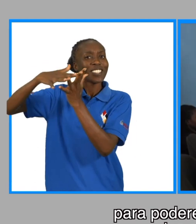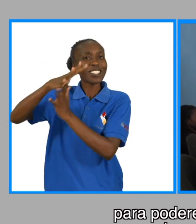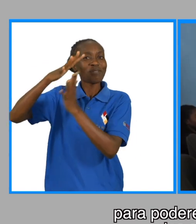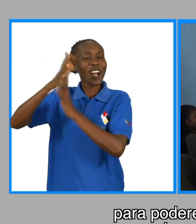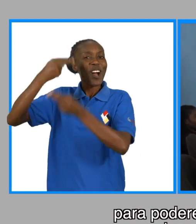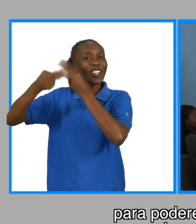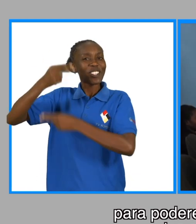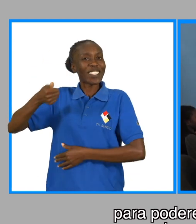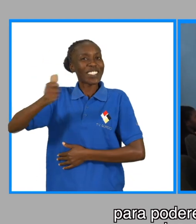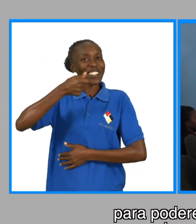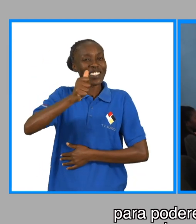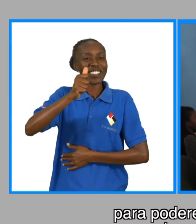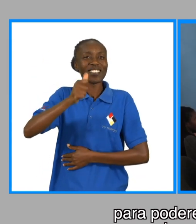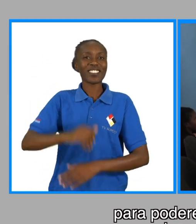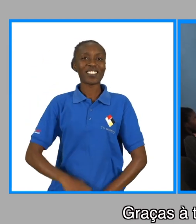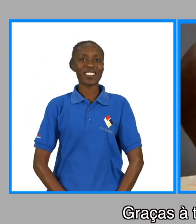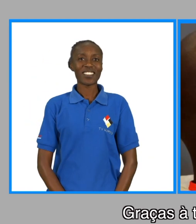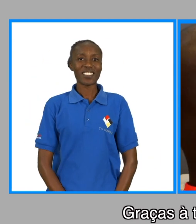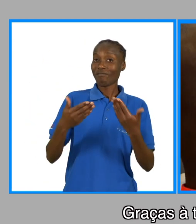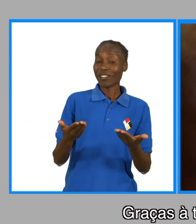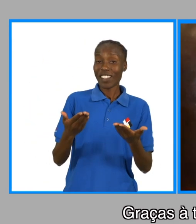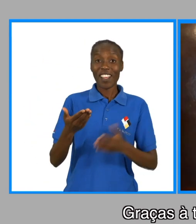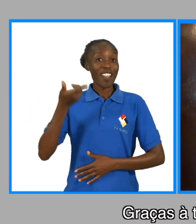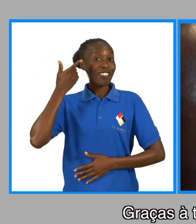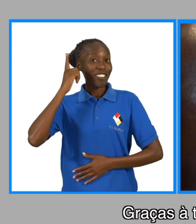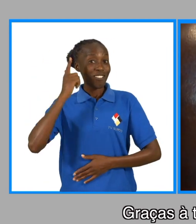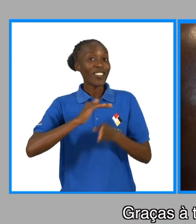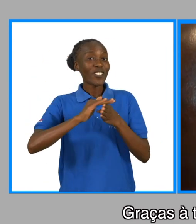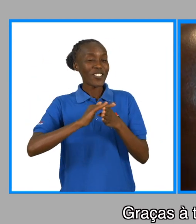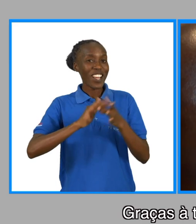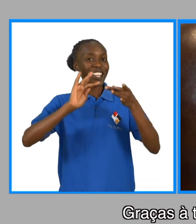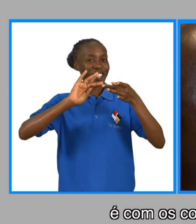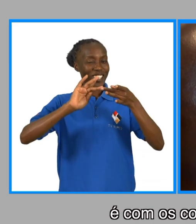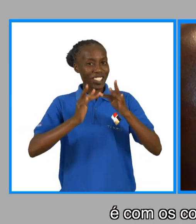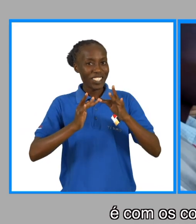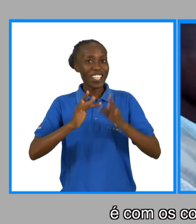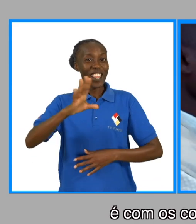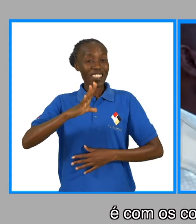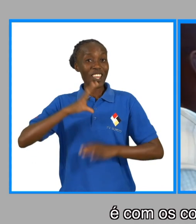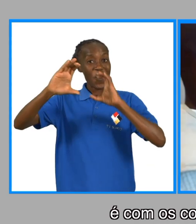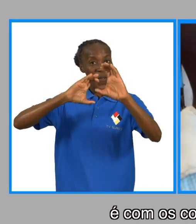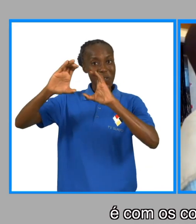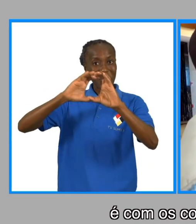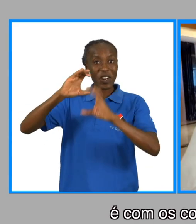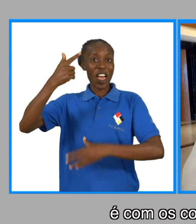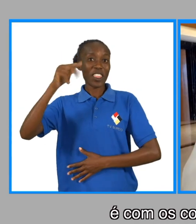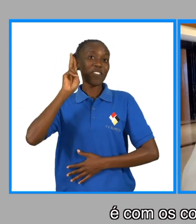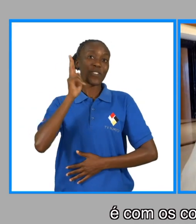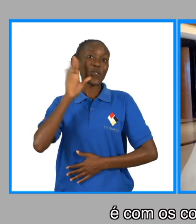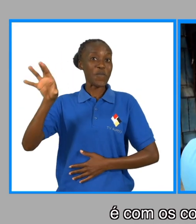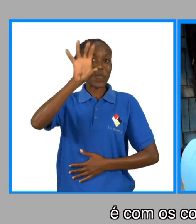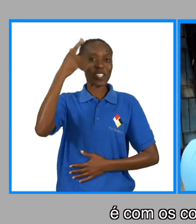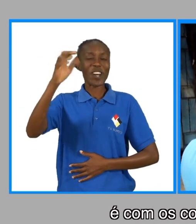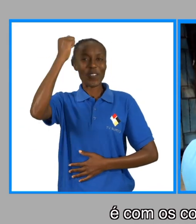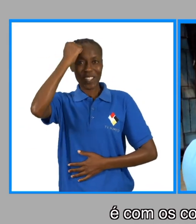histórias das suas zonas de origem. Graças à tecnologia dos telemóveis, é com os correspondentes da TV